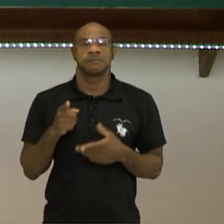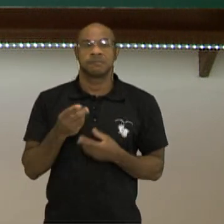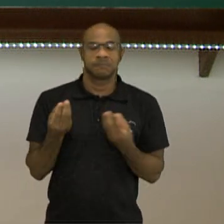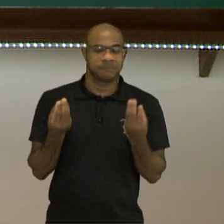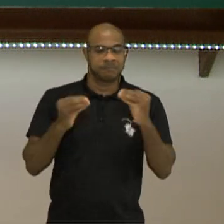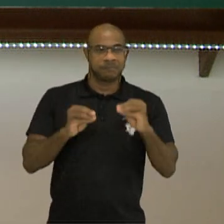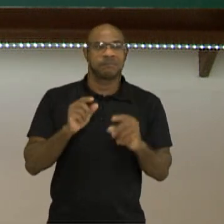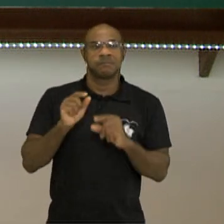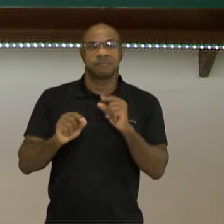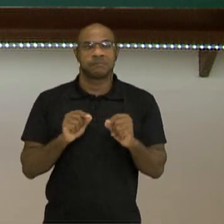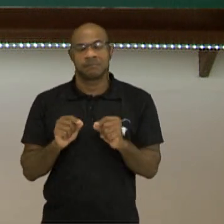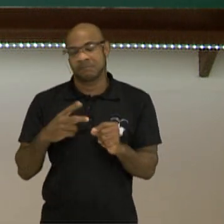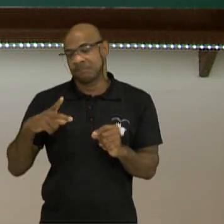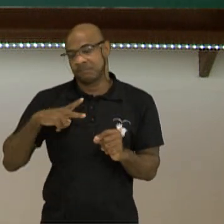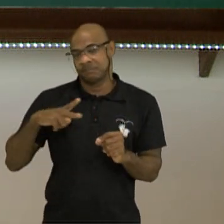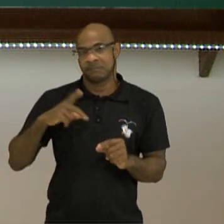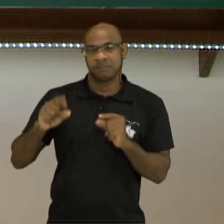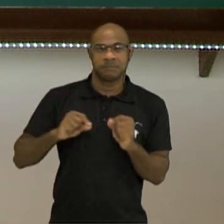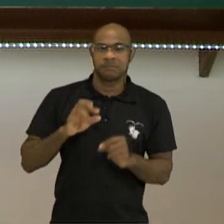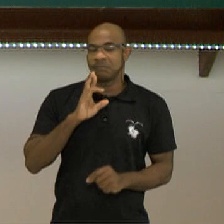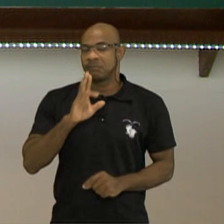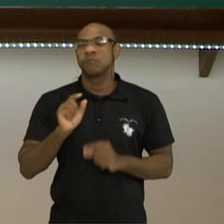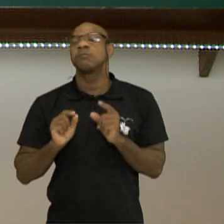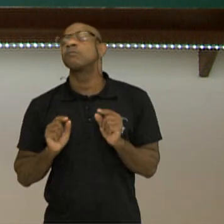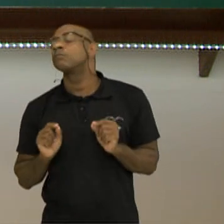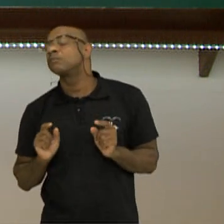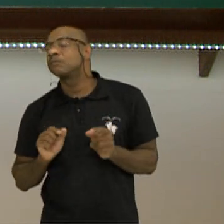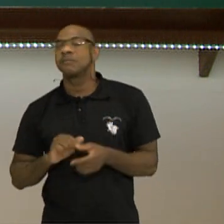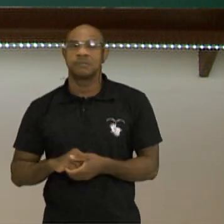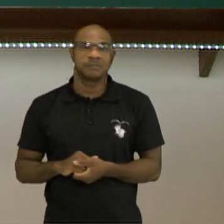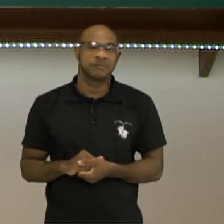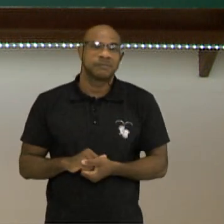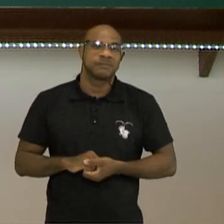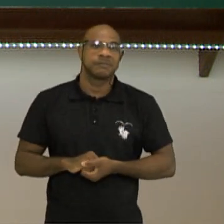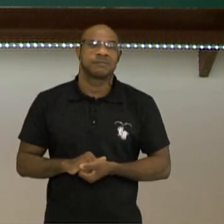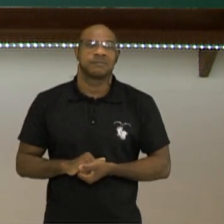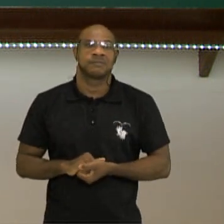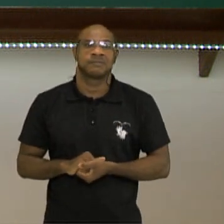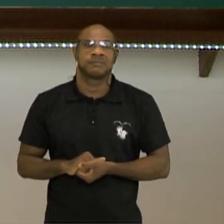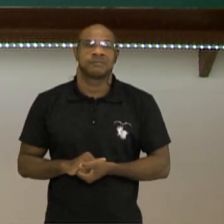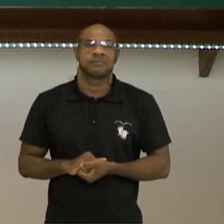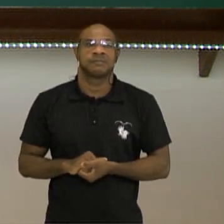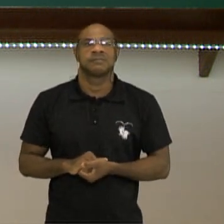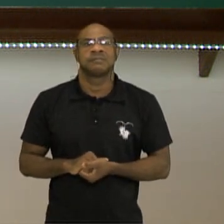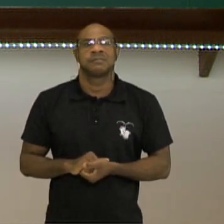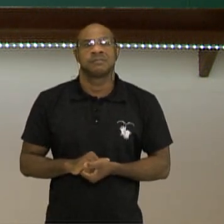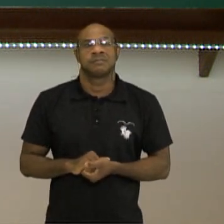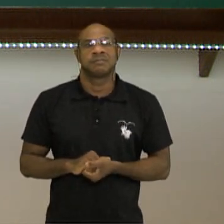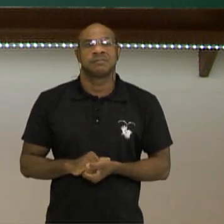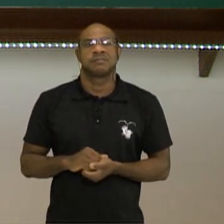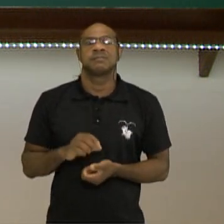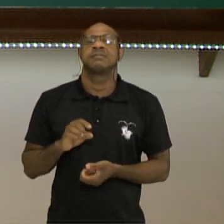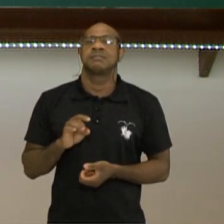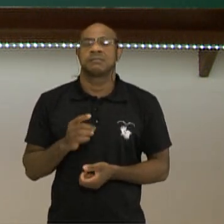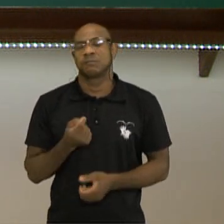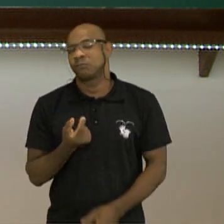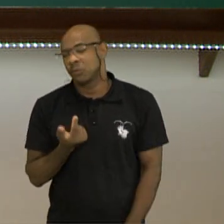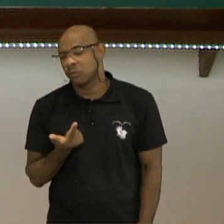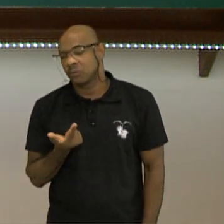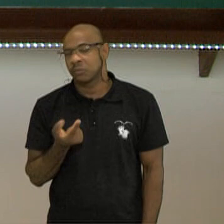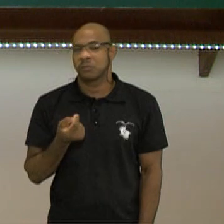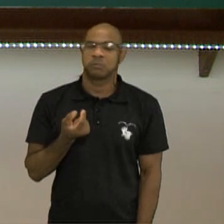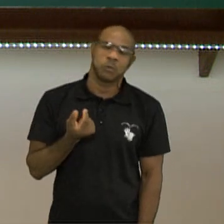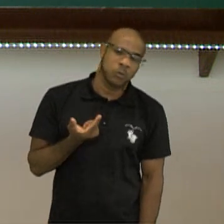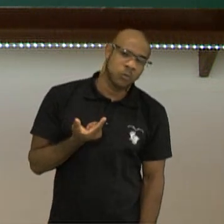aquela pitadinha pessoal, respondendo a few or a lot, se é só um pouquinho ou se é muito.